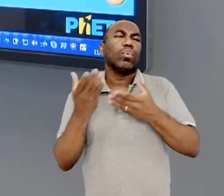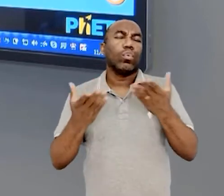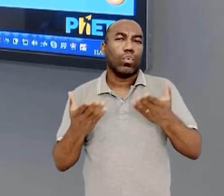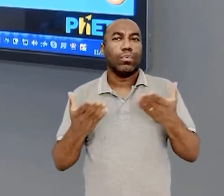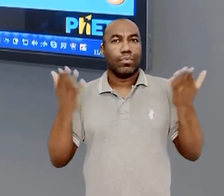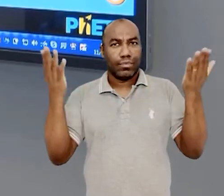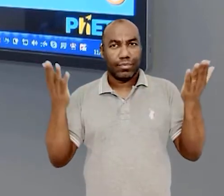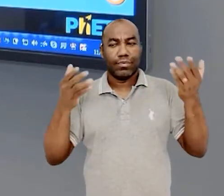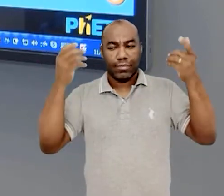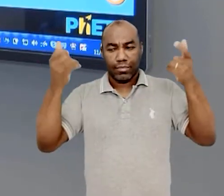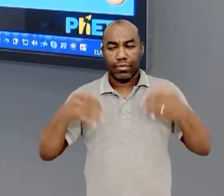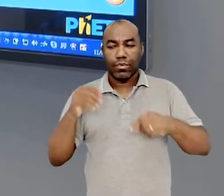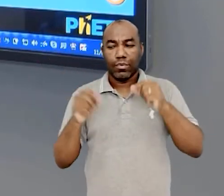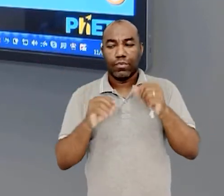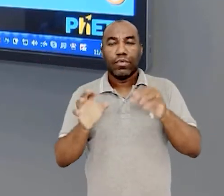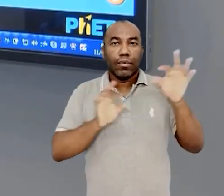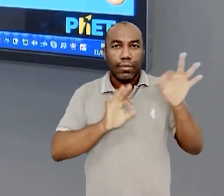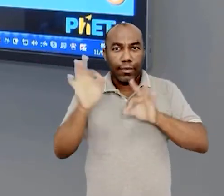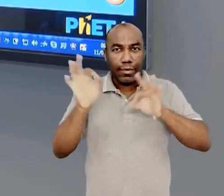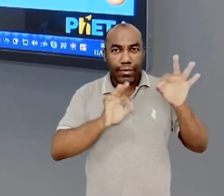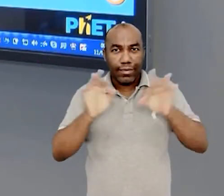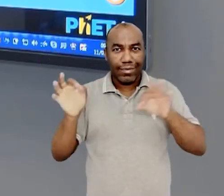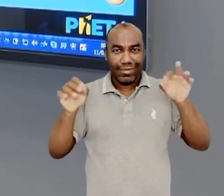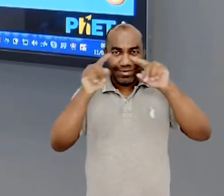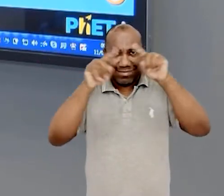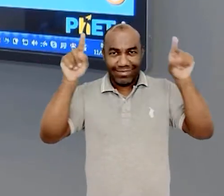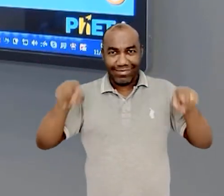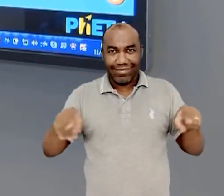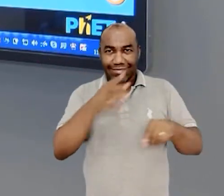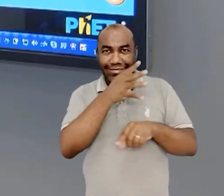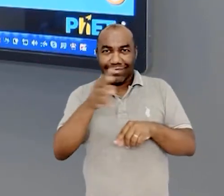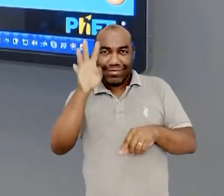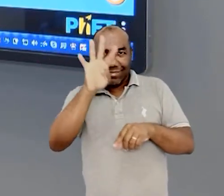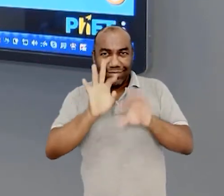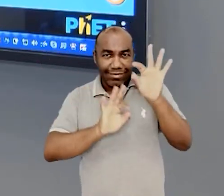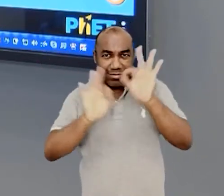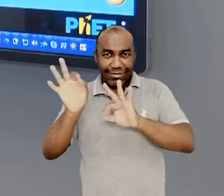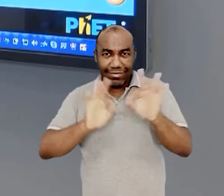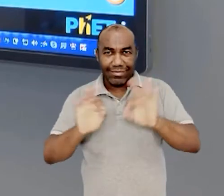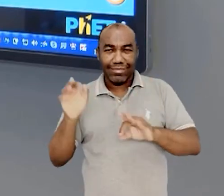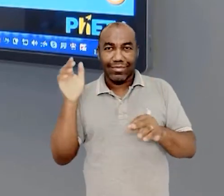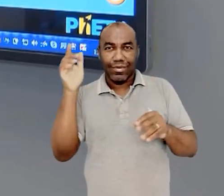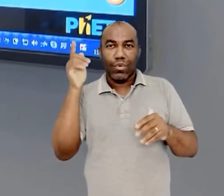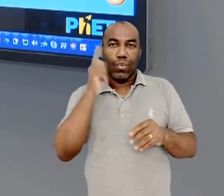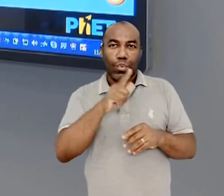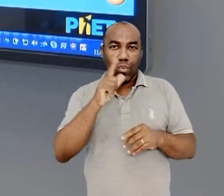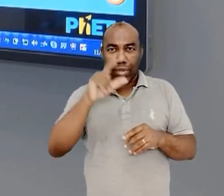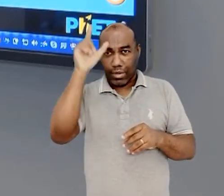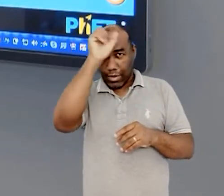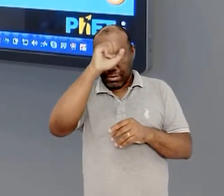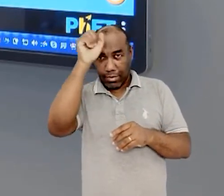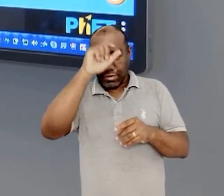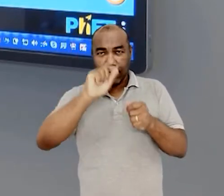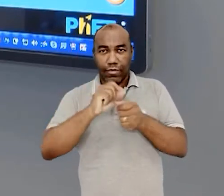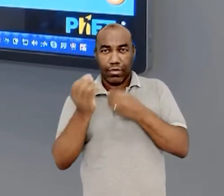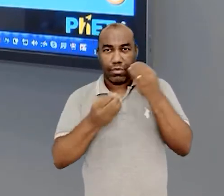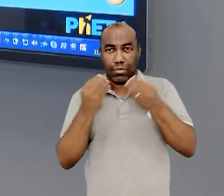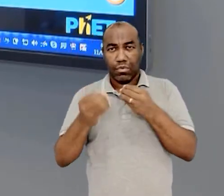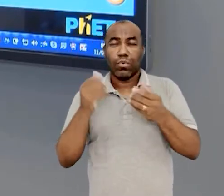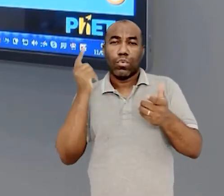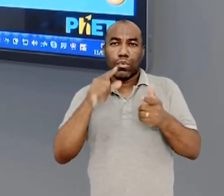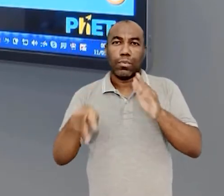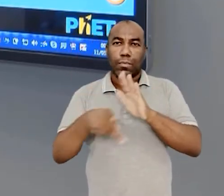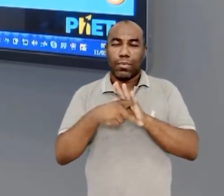que você crie o seu circuito elétrico e perceba através dele como é o funcionamento